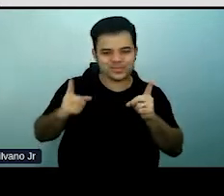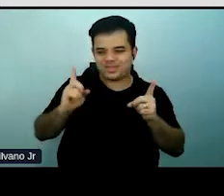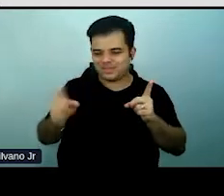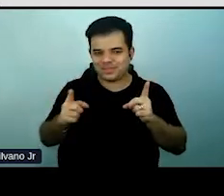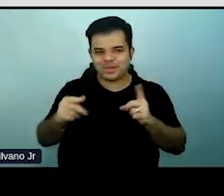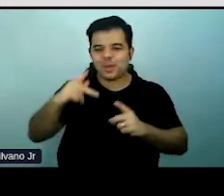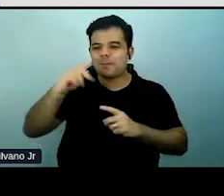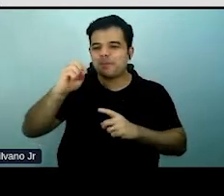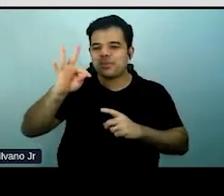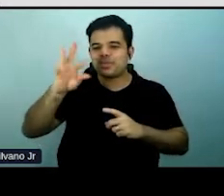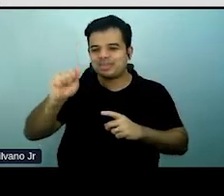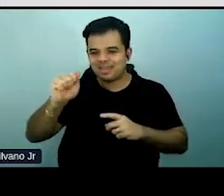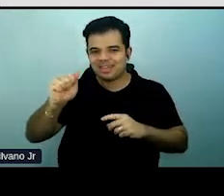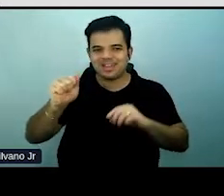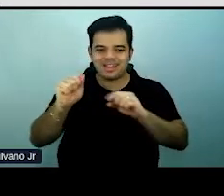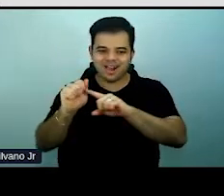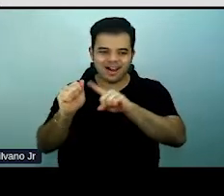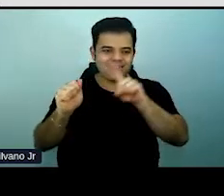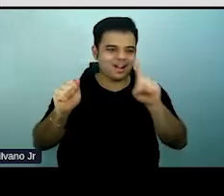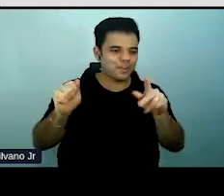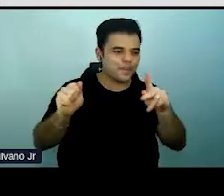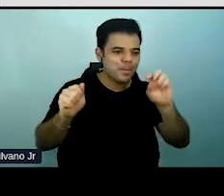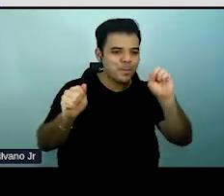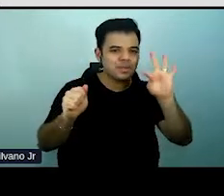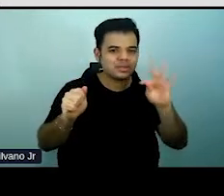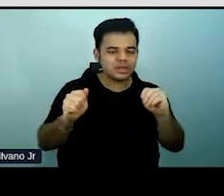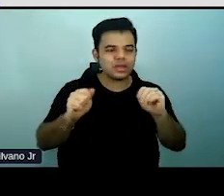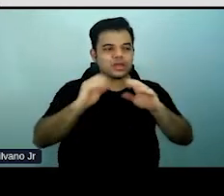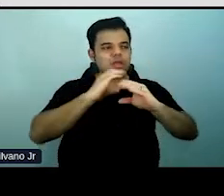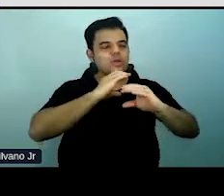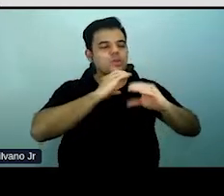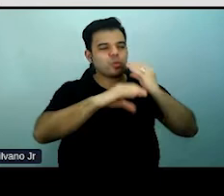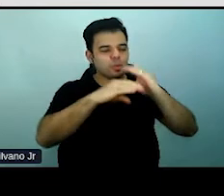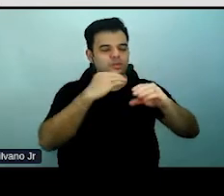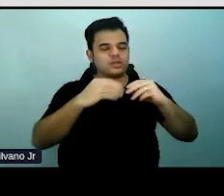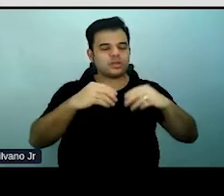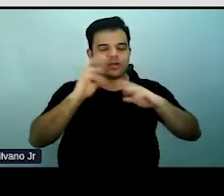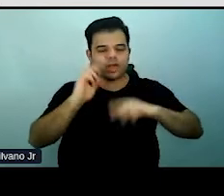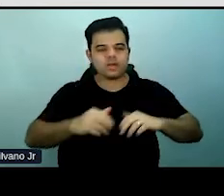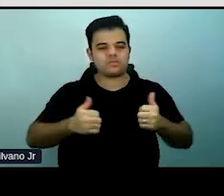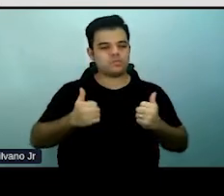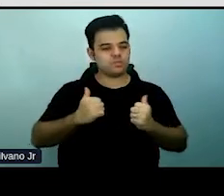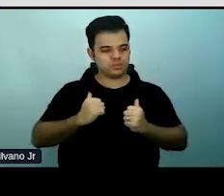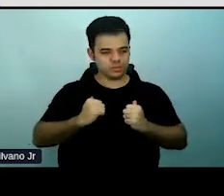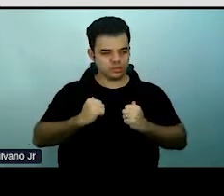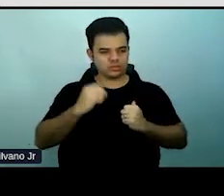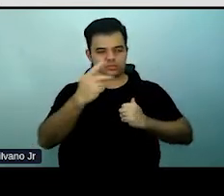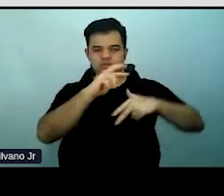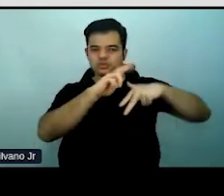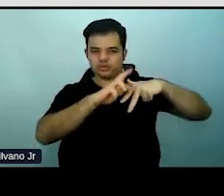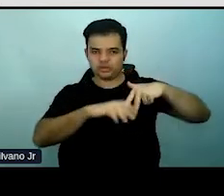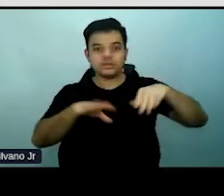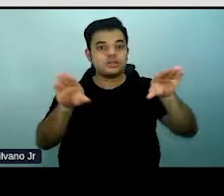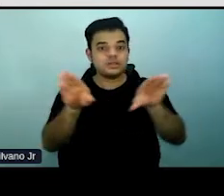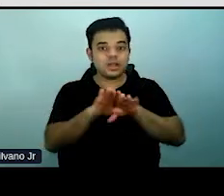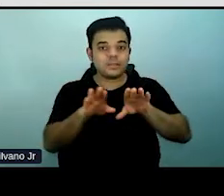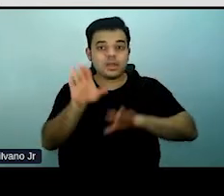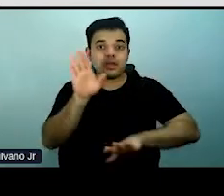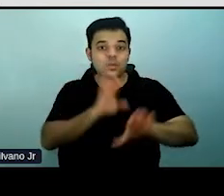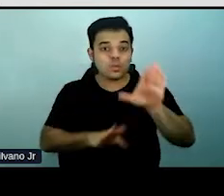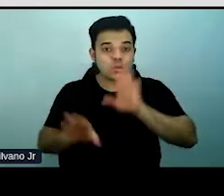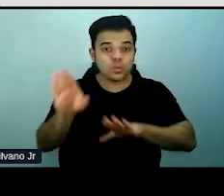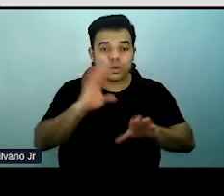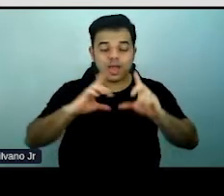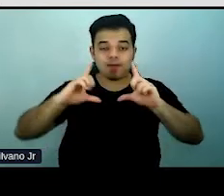tenta sempre trazer uma comunicação com neutralidade de gênero, dando um cuidado com as imagens que a gente utiliza